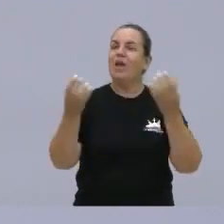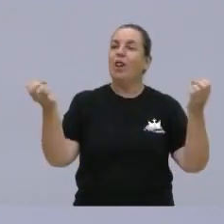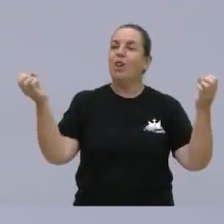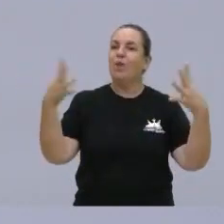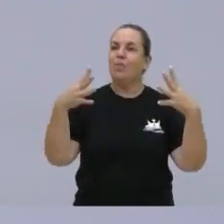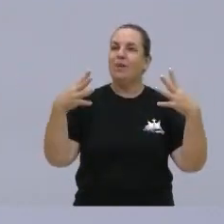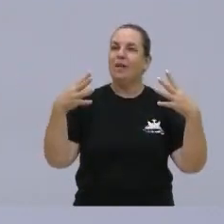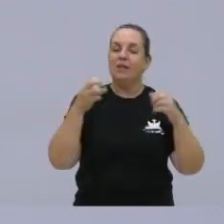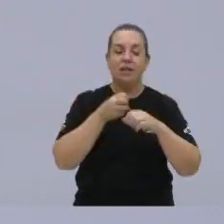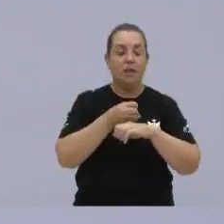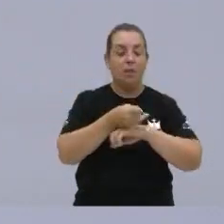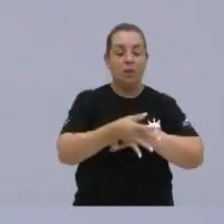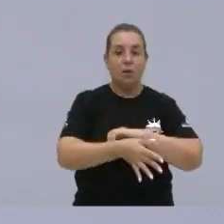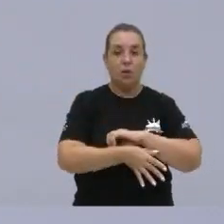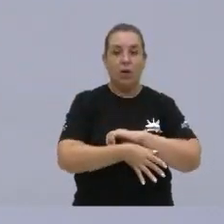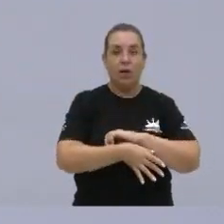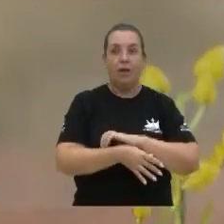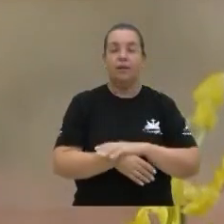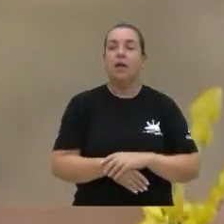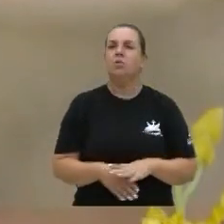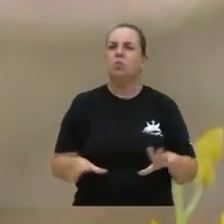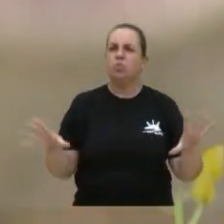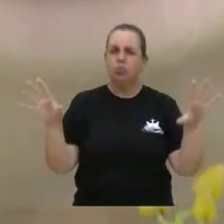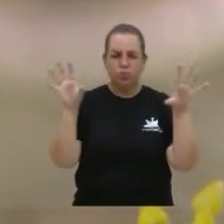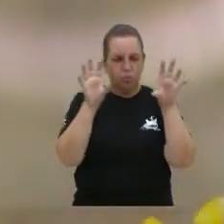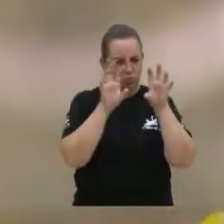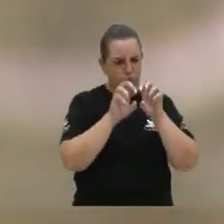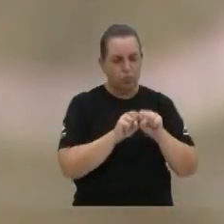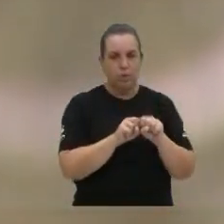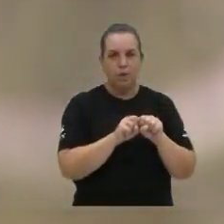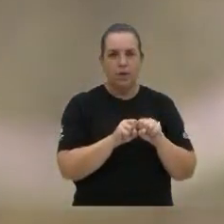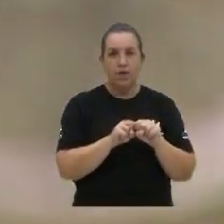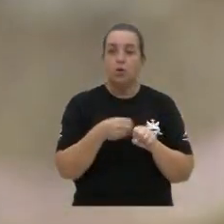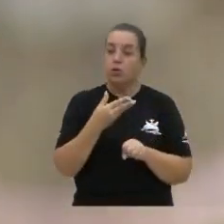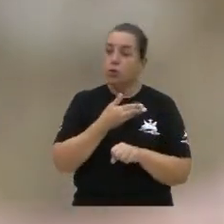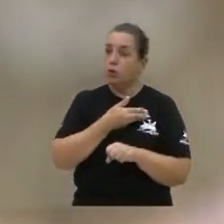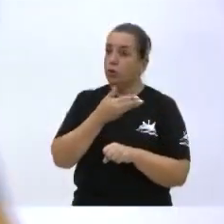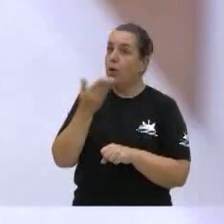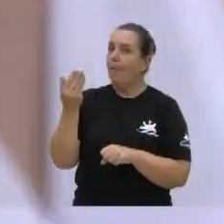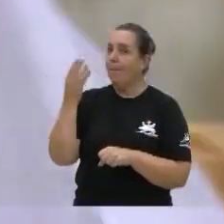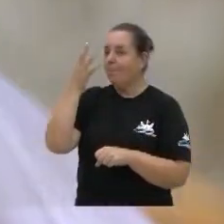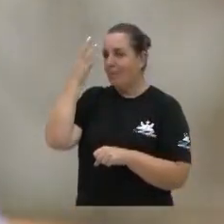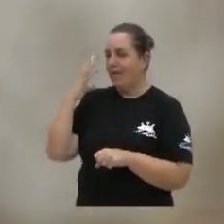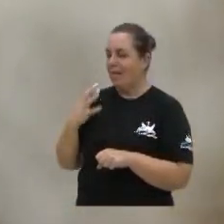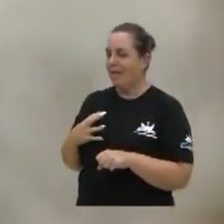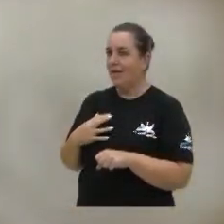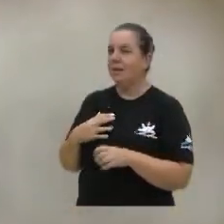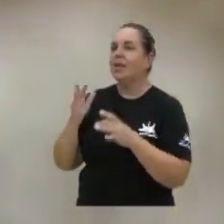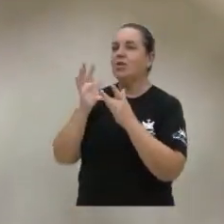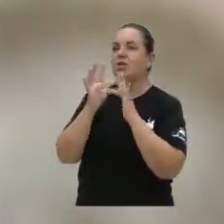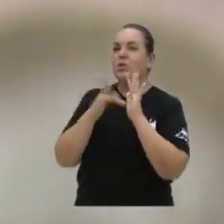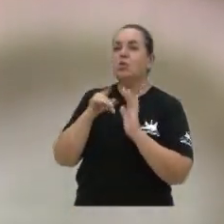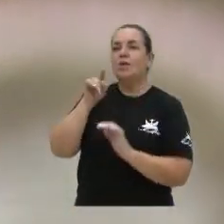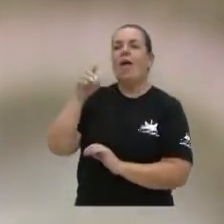Na madrugada escura de Maria Madalena, Jesus é a